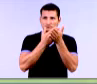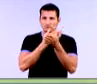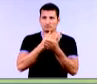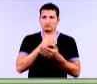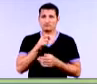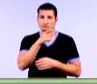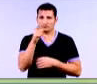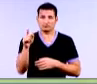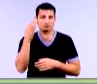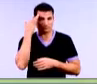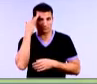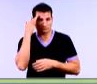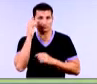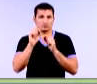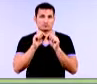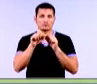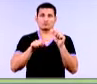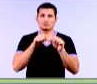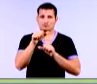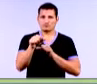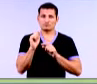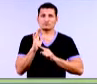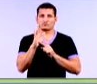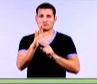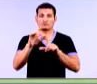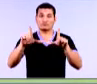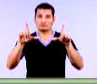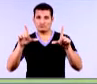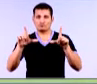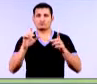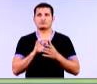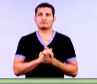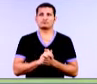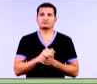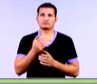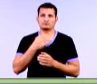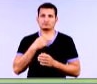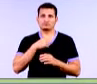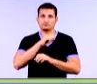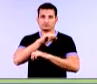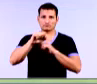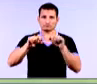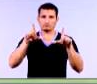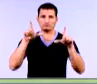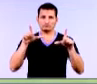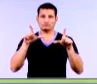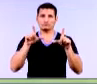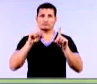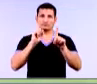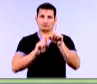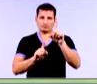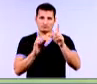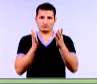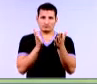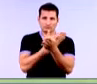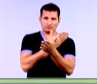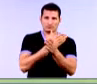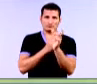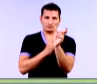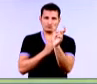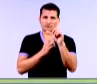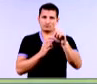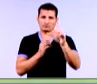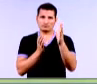muda na demonstração do programa. Se eu executar sem esse L aqui, ó, eu tenho escreva,